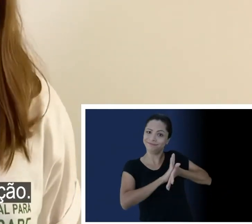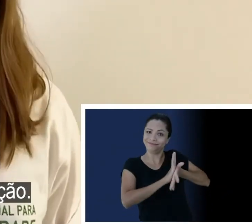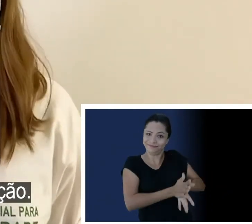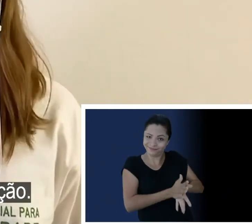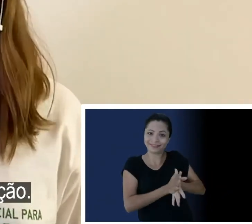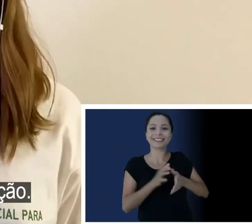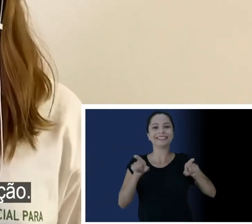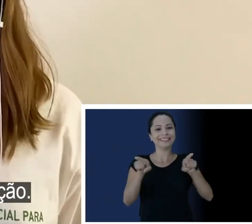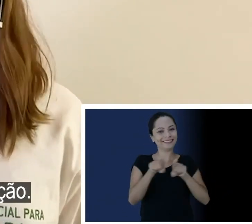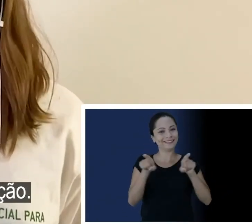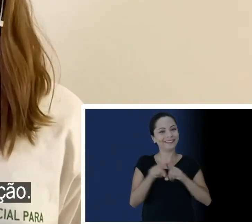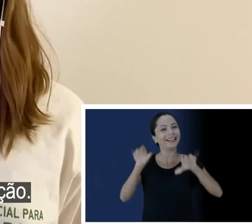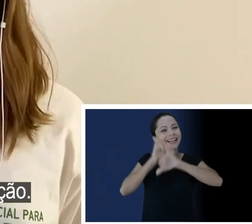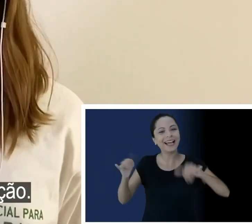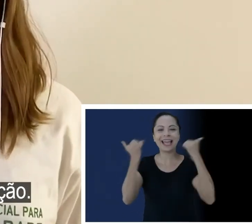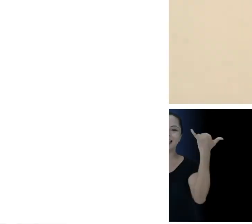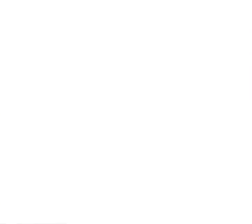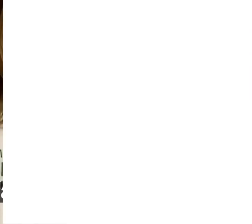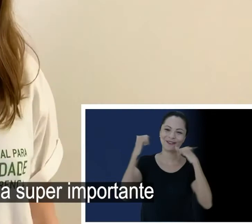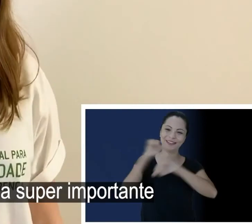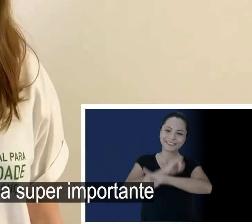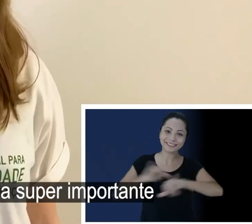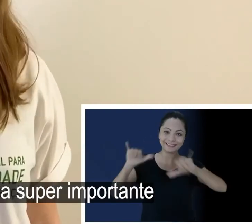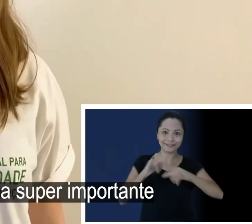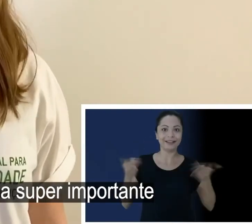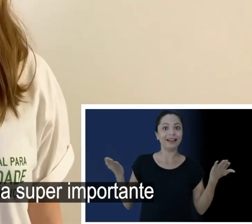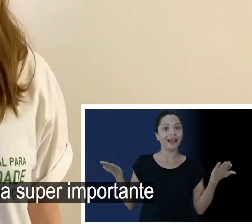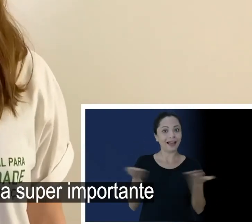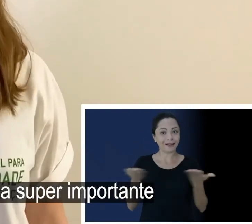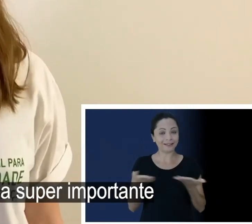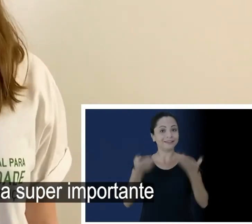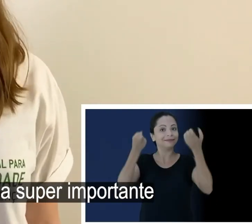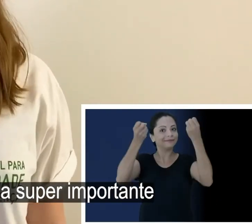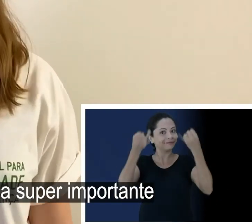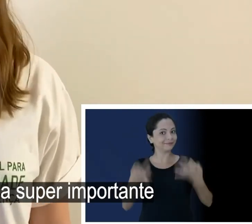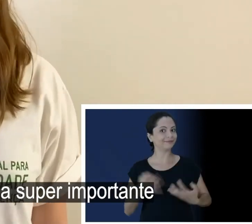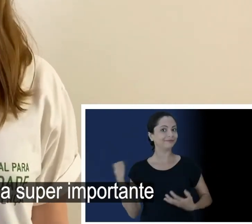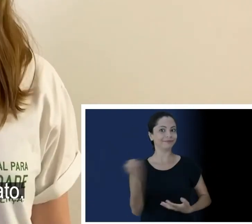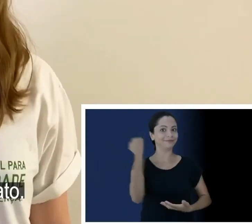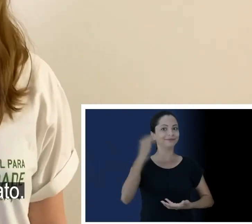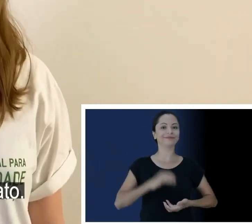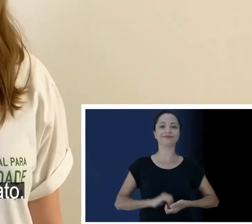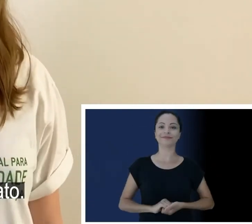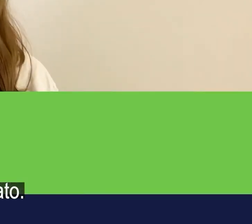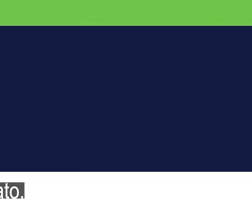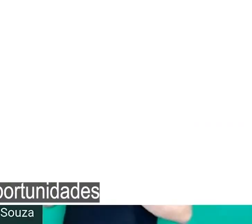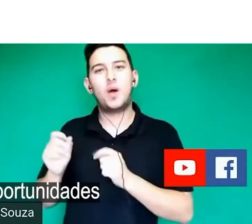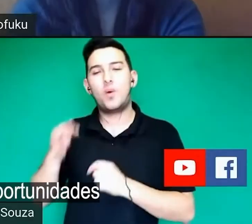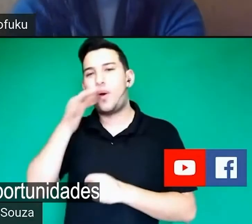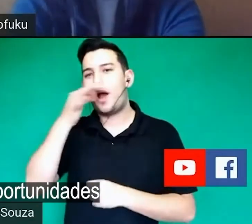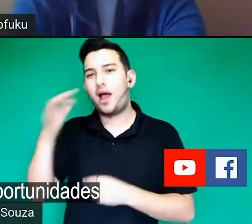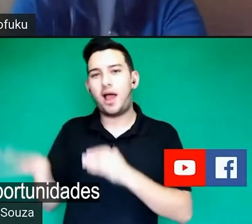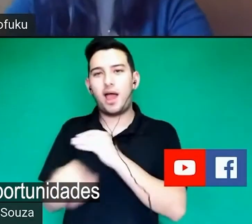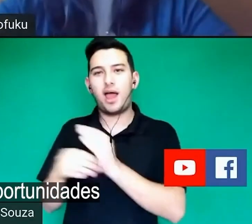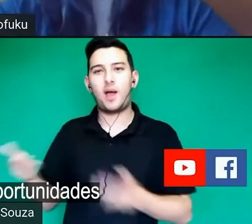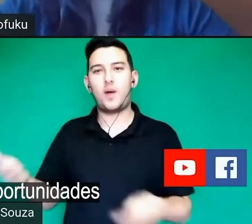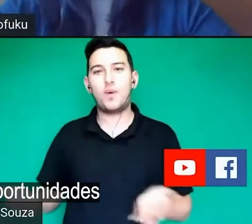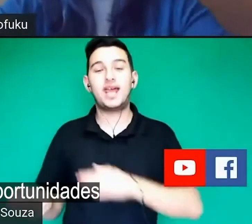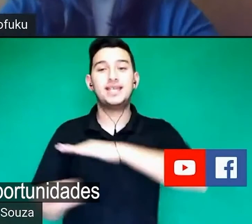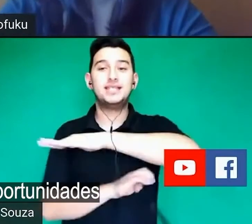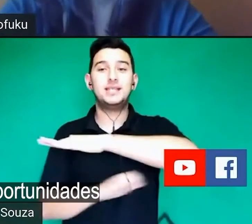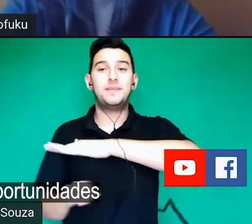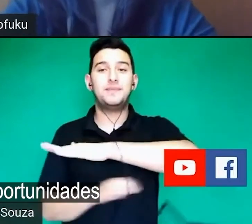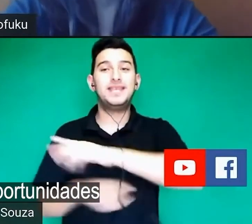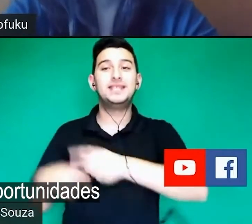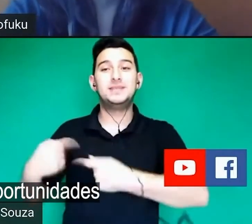preconceitos e promove a informação. Para finalizar, vamos conferir essa fala super importante da Fernanda Norato. As empresas